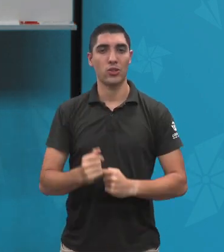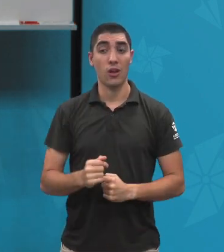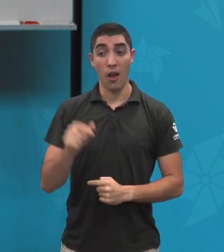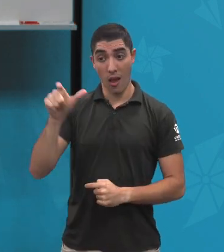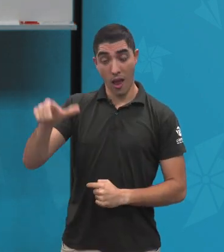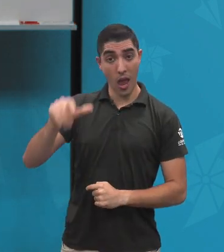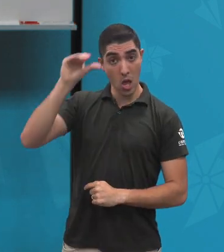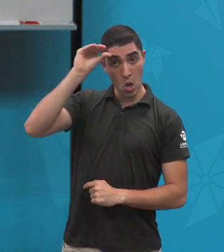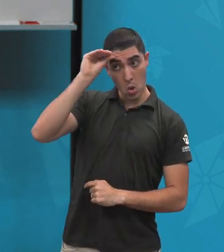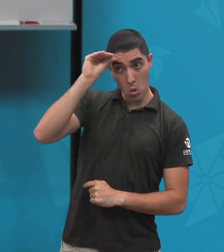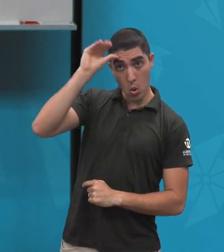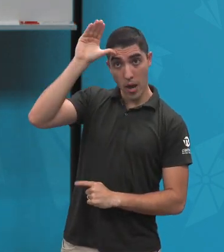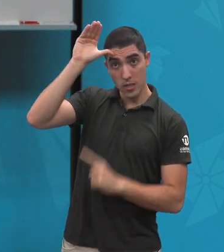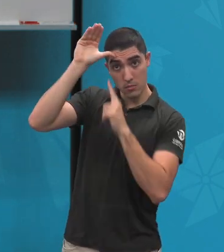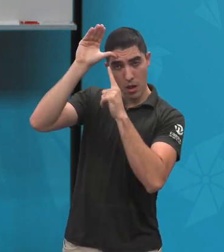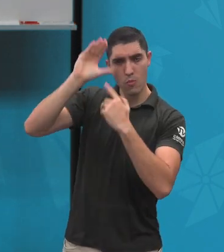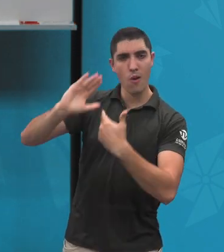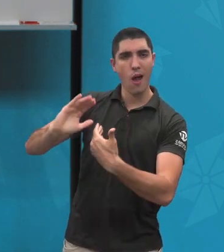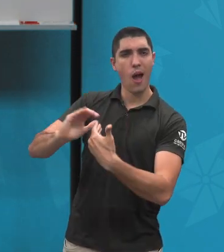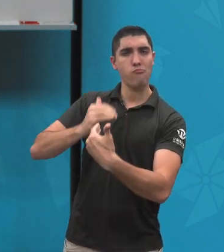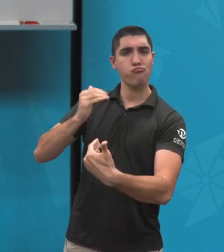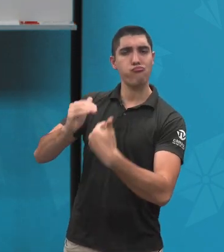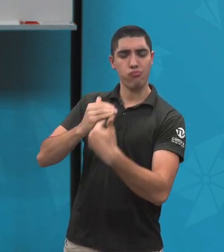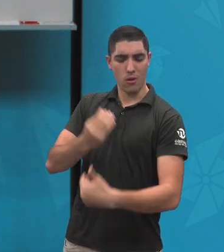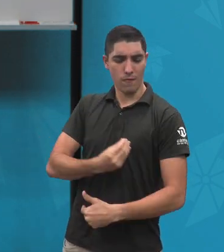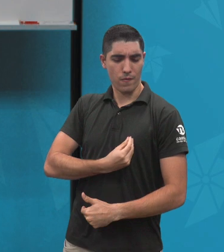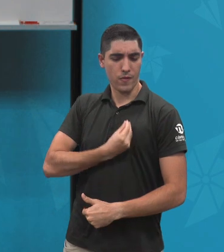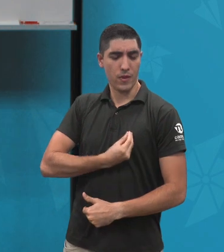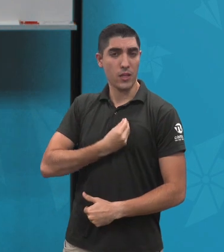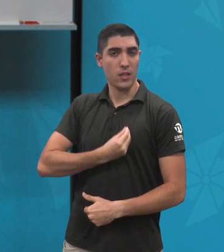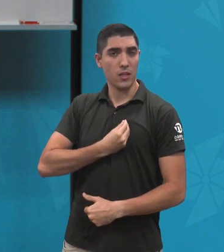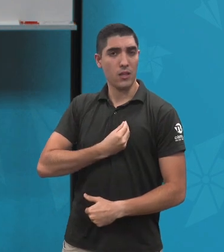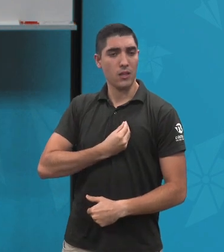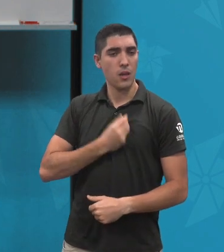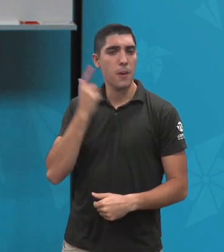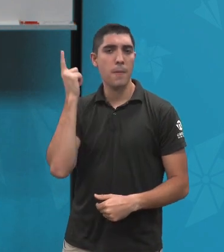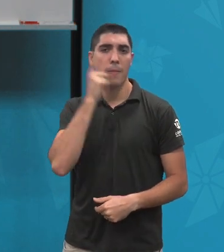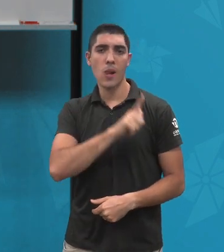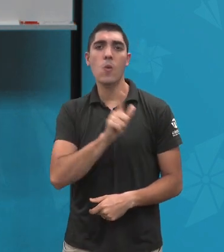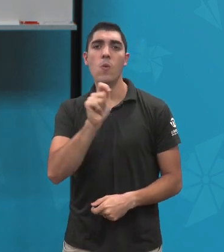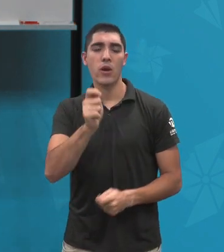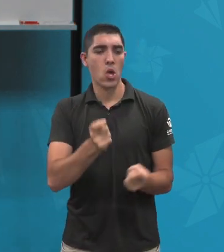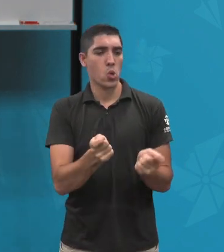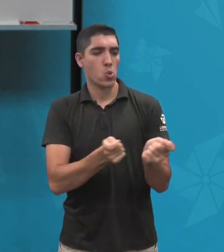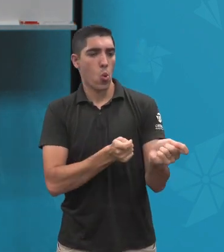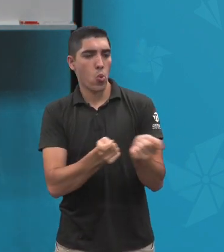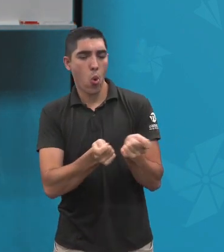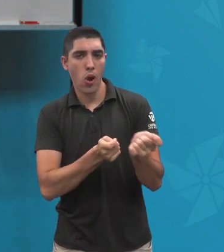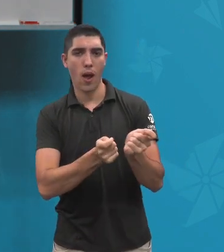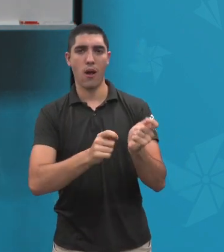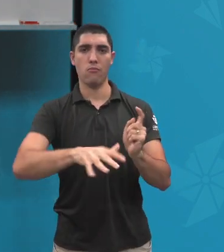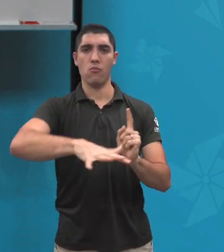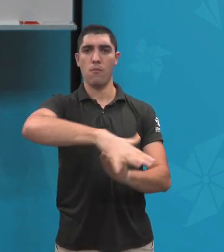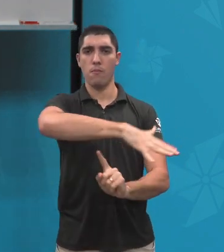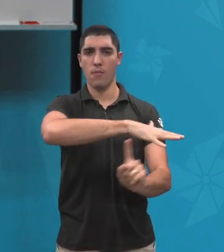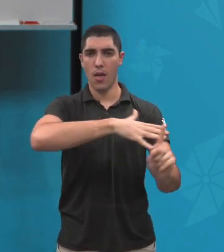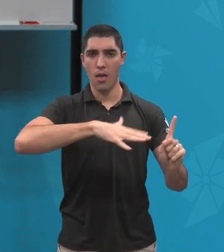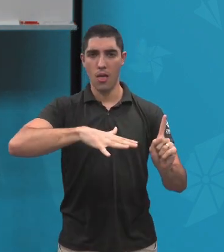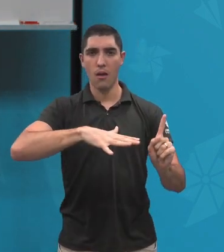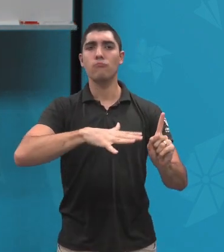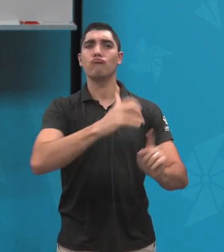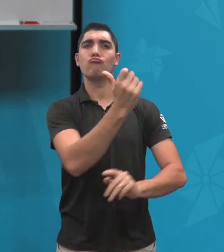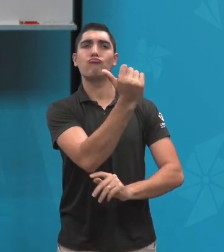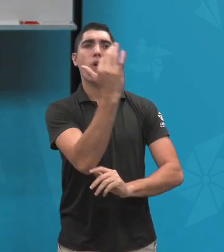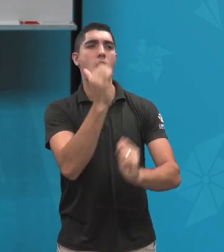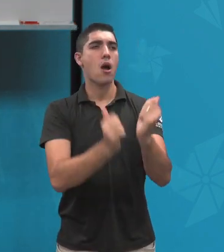conhecimento como uma espécie de orientação para tentar controlar a natureza e